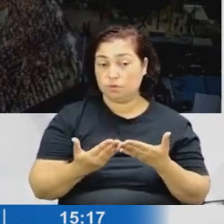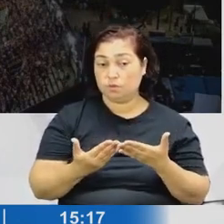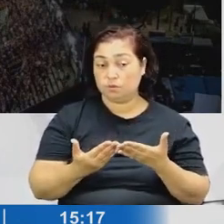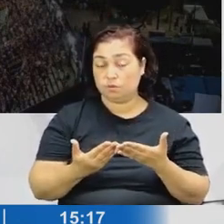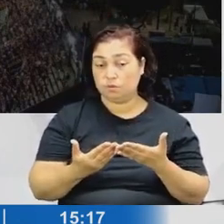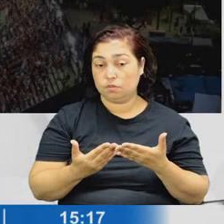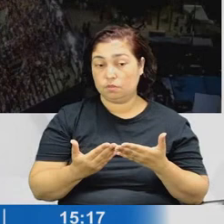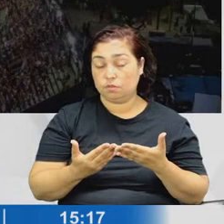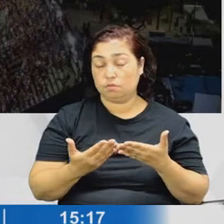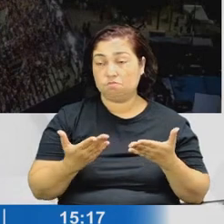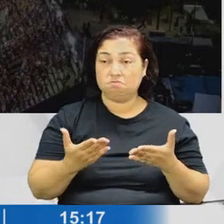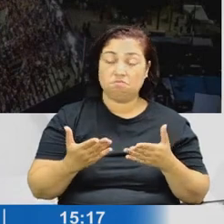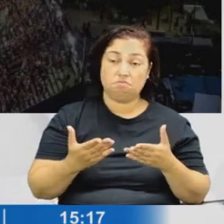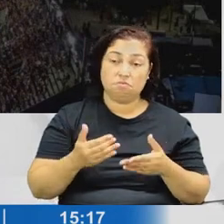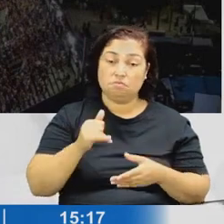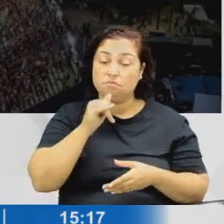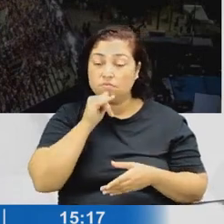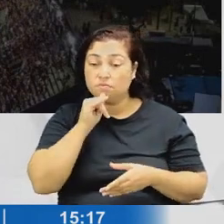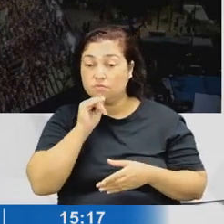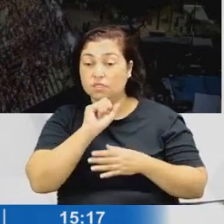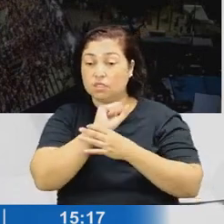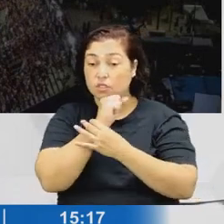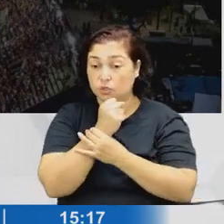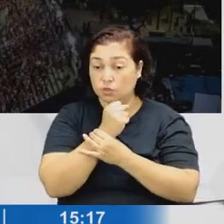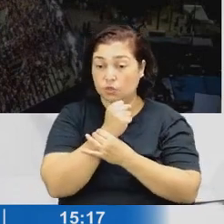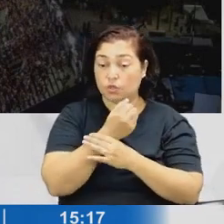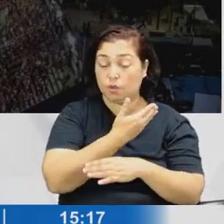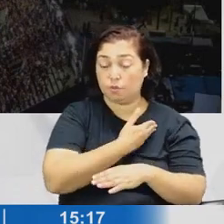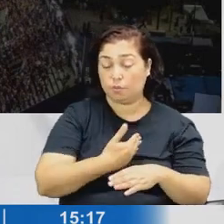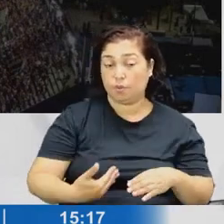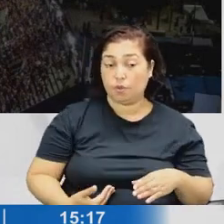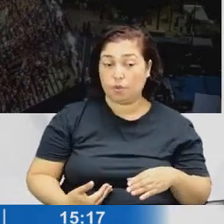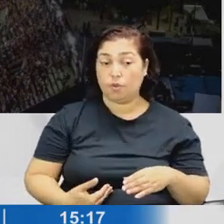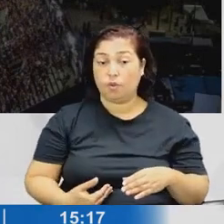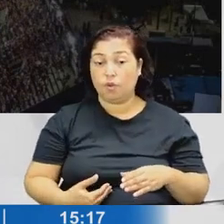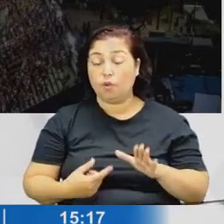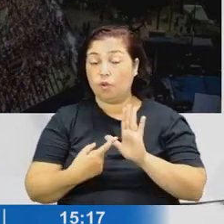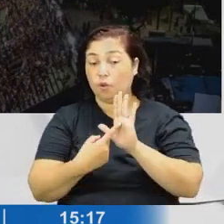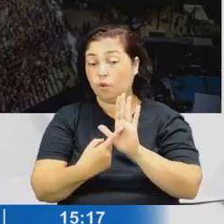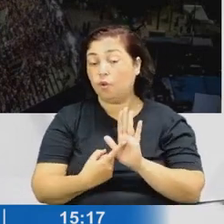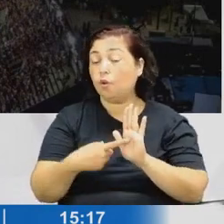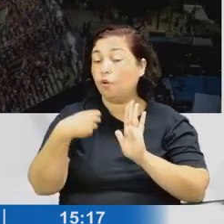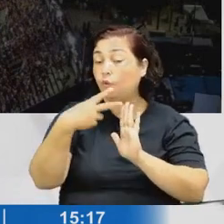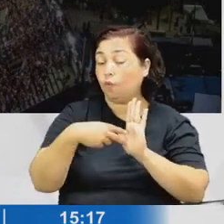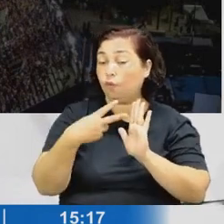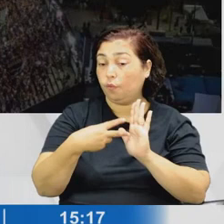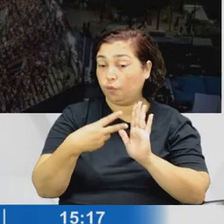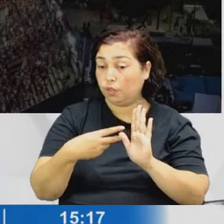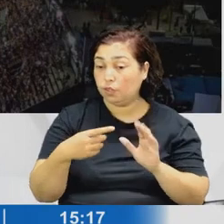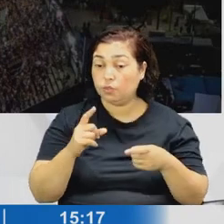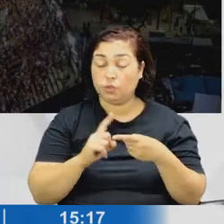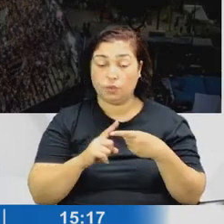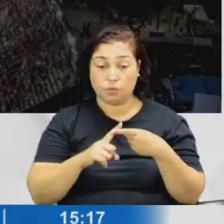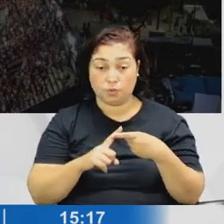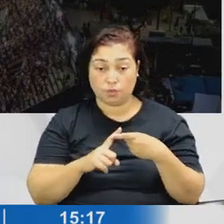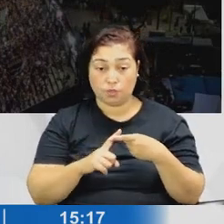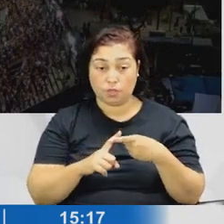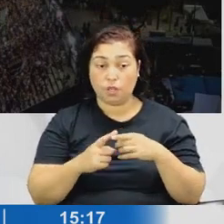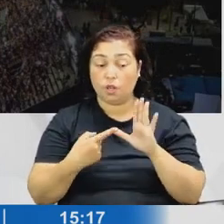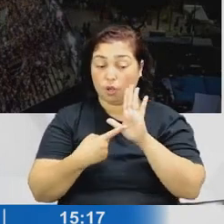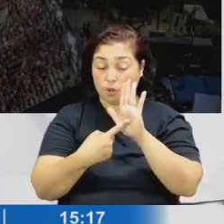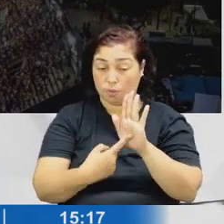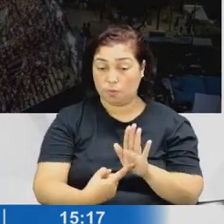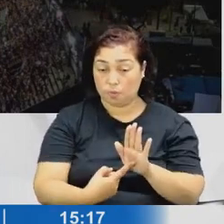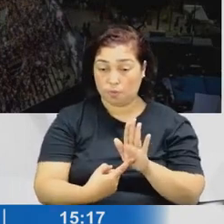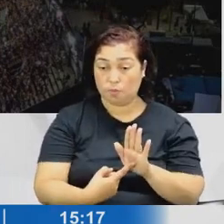Segurança Pública Aí você faz um carro alegórico da Segurança Pública normalmente é um vídeo nosso amigo falou ali do vídeo porque o vídeo ele ainda